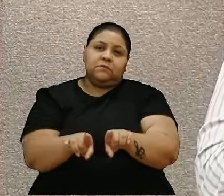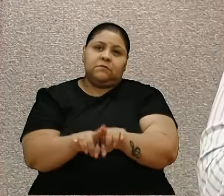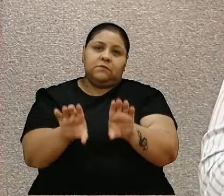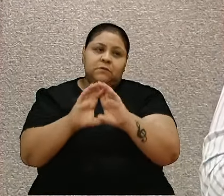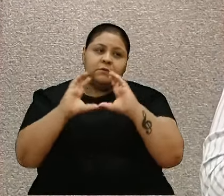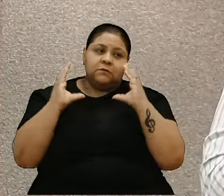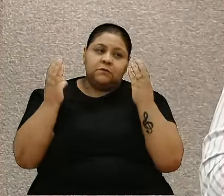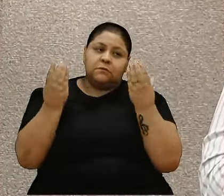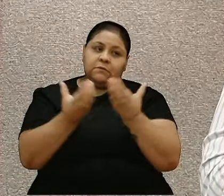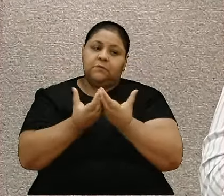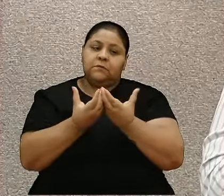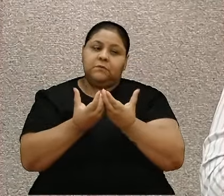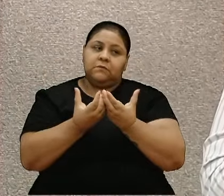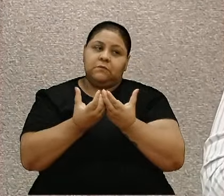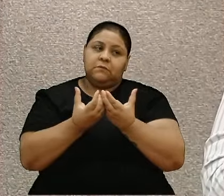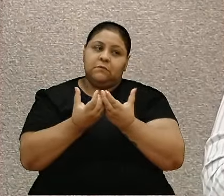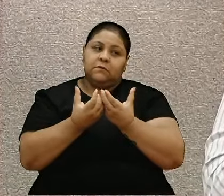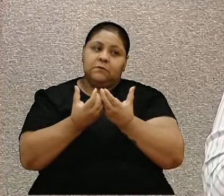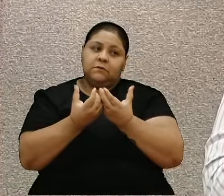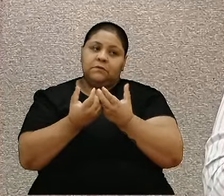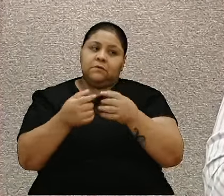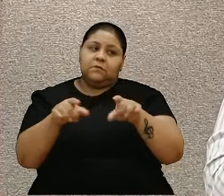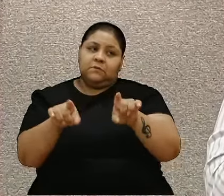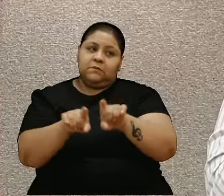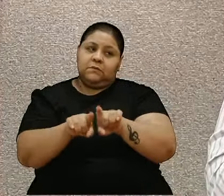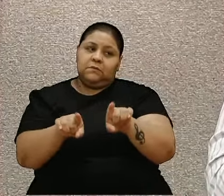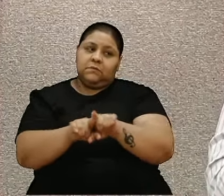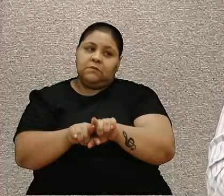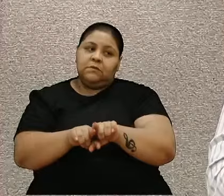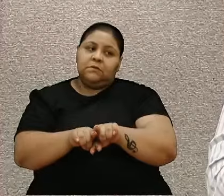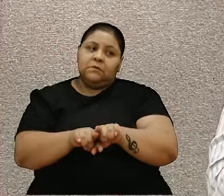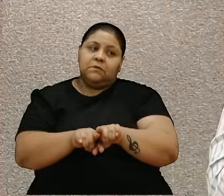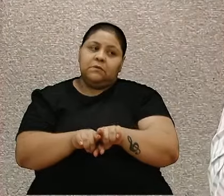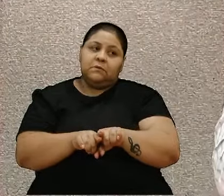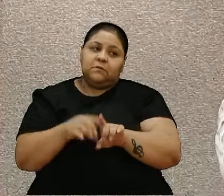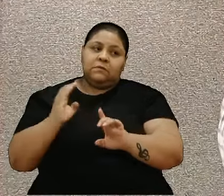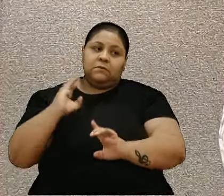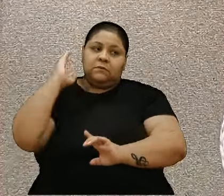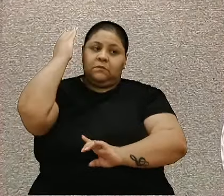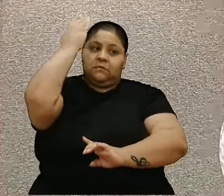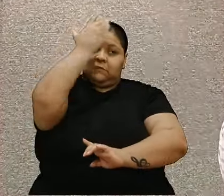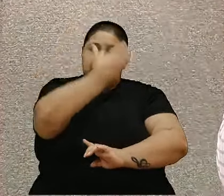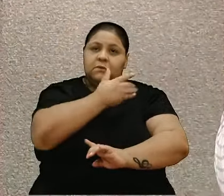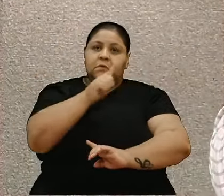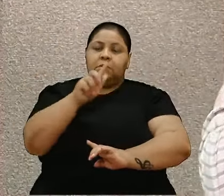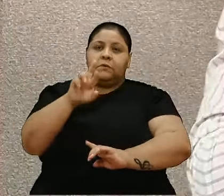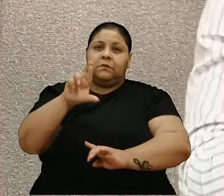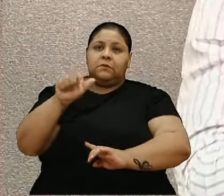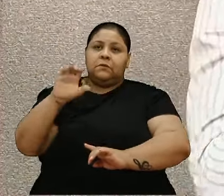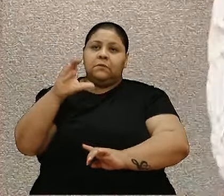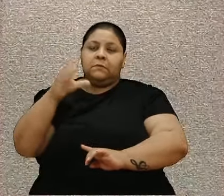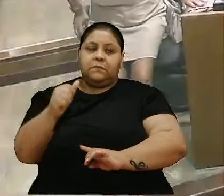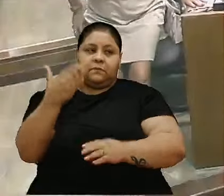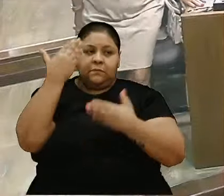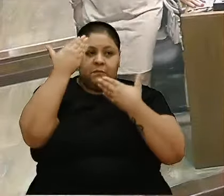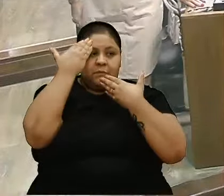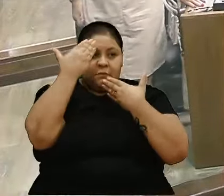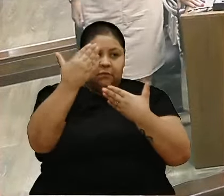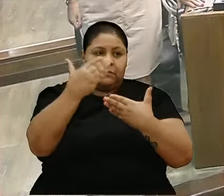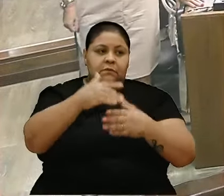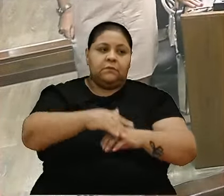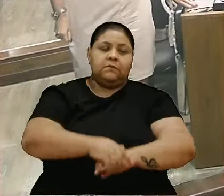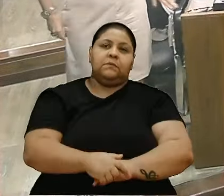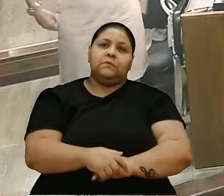em especial lá do bairro Nossa Senhora das Graças, na 8ª Légua. Muito obrigado.